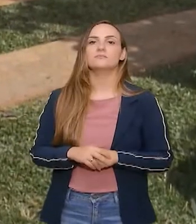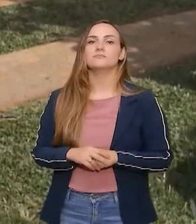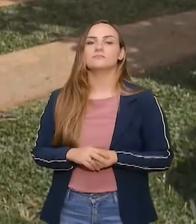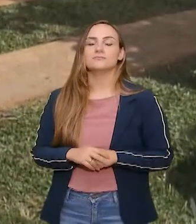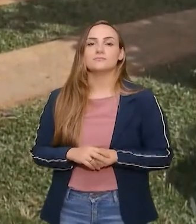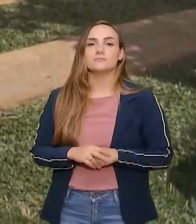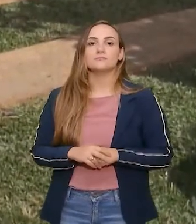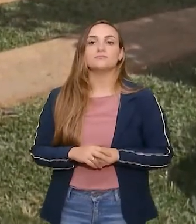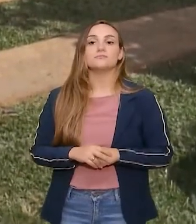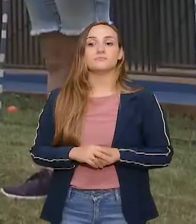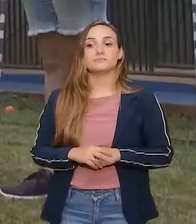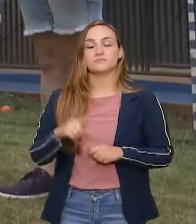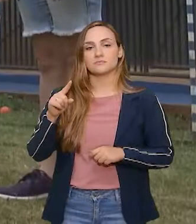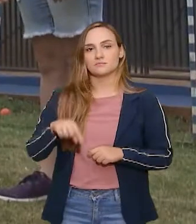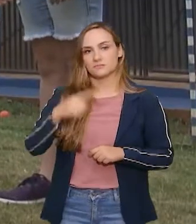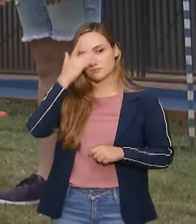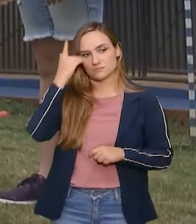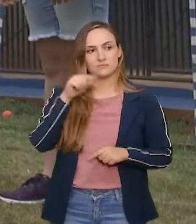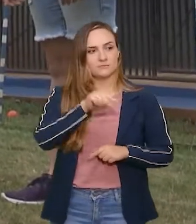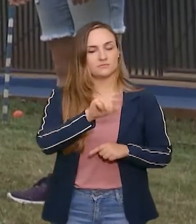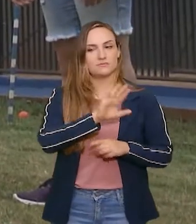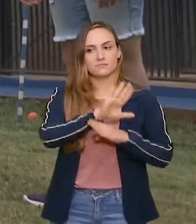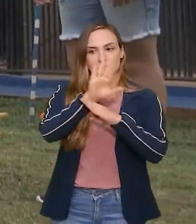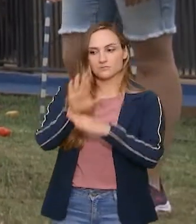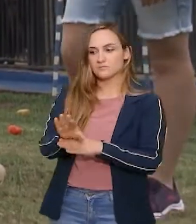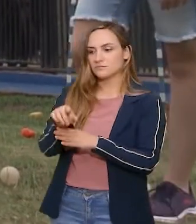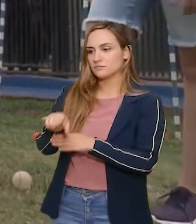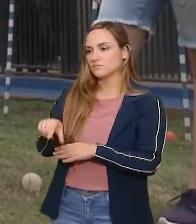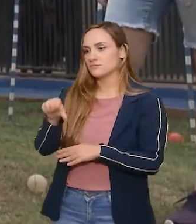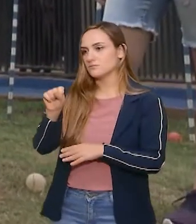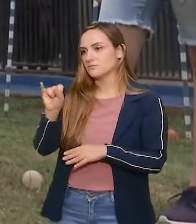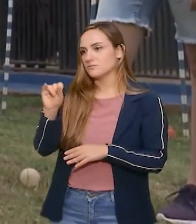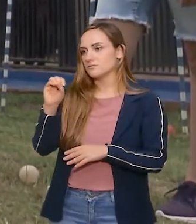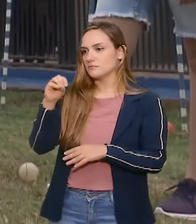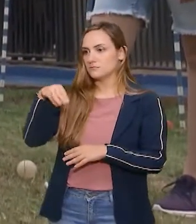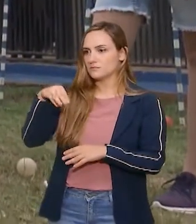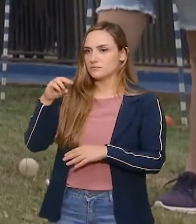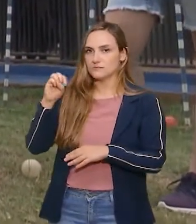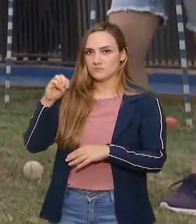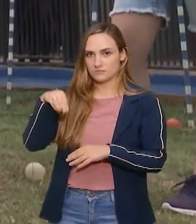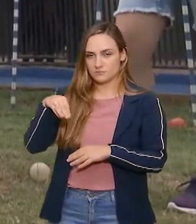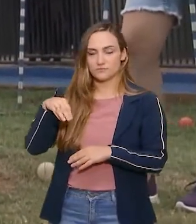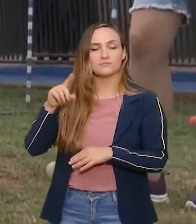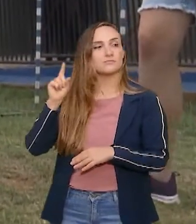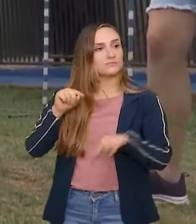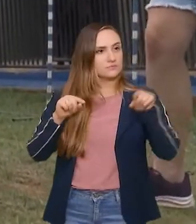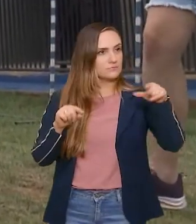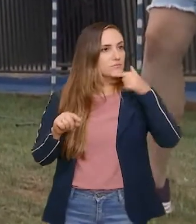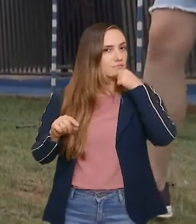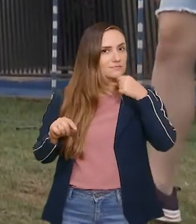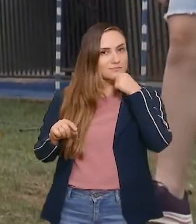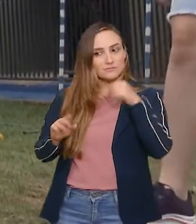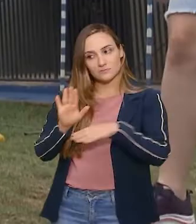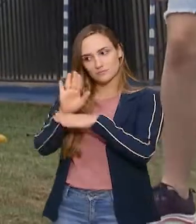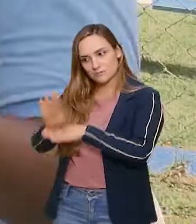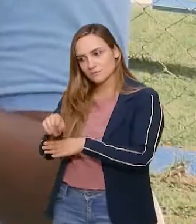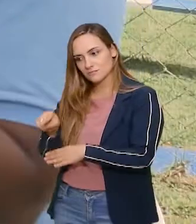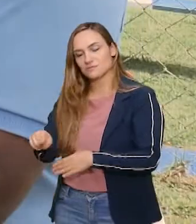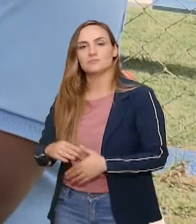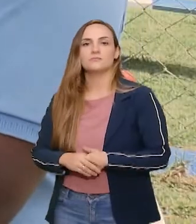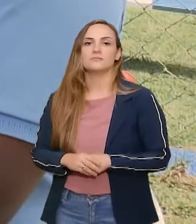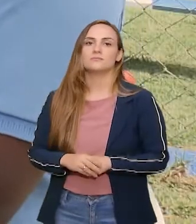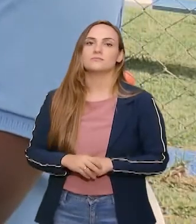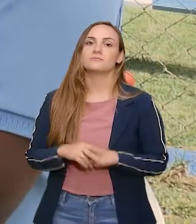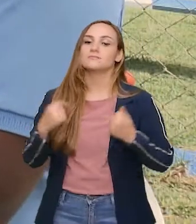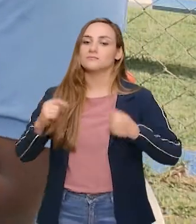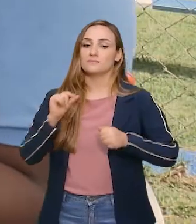dar essa força ao Simon e entender as particularidades dele é o Rafael, proprietário desse centro de treinamento. Precisa